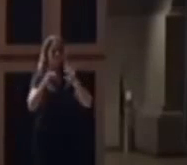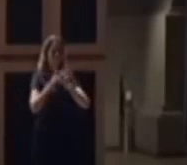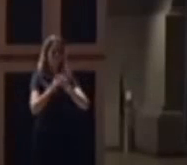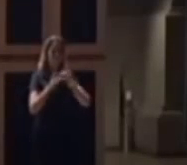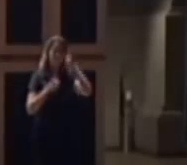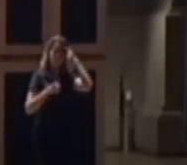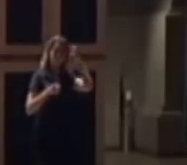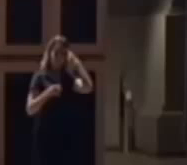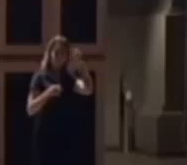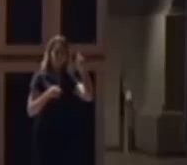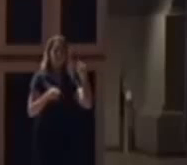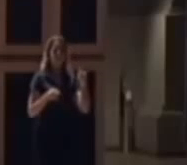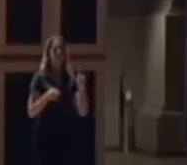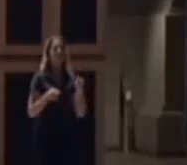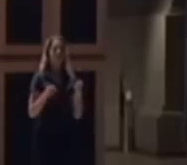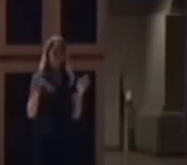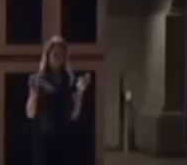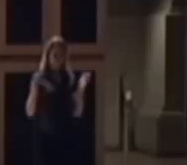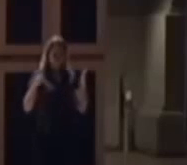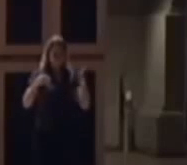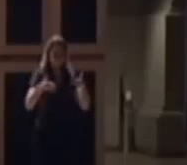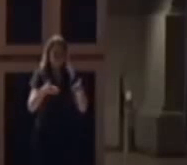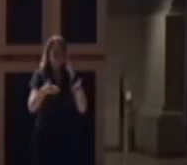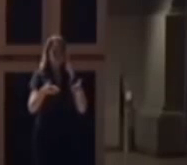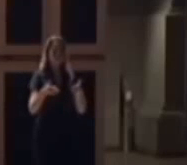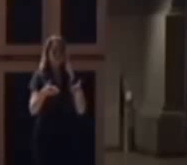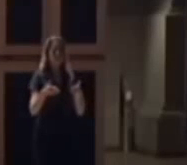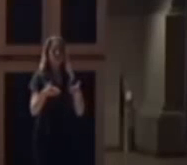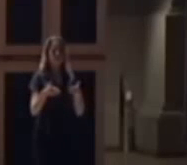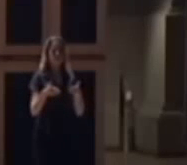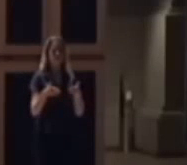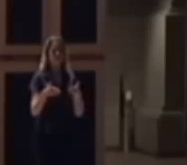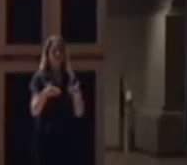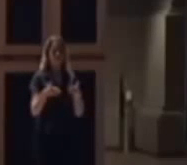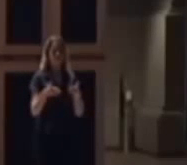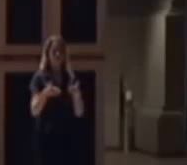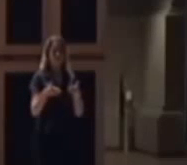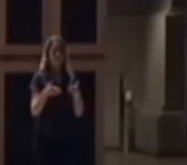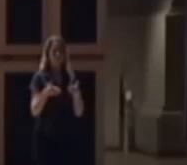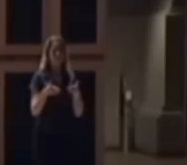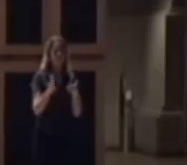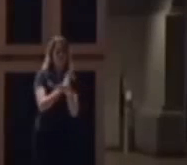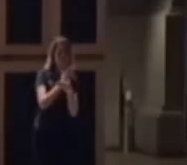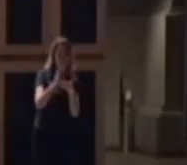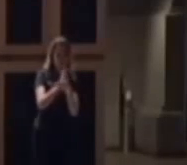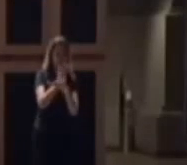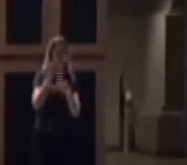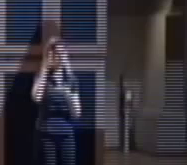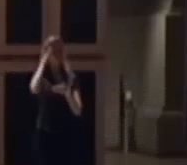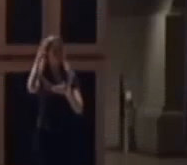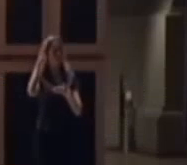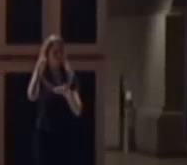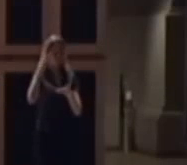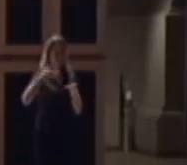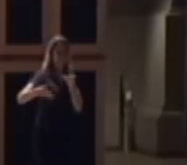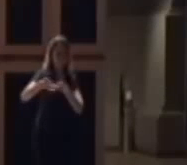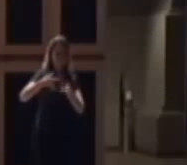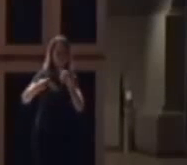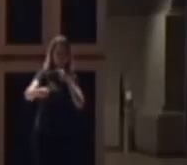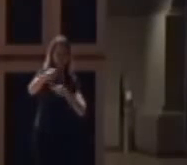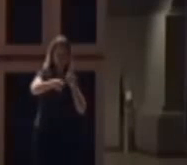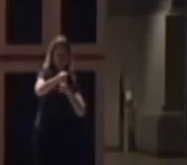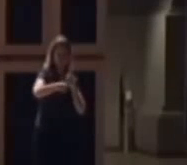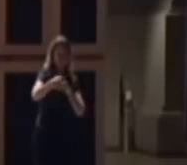uma ideia, não se restringe a isso, mas separei as questões principais. O objeto do termo de